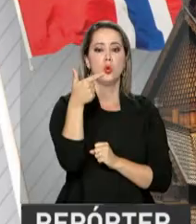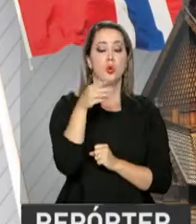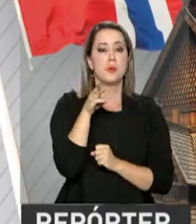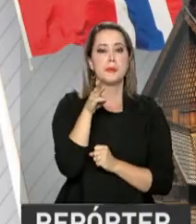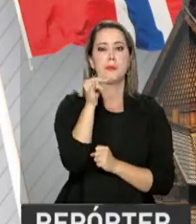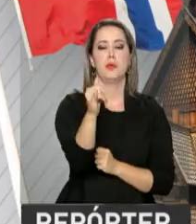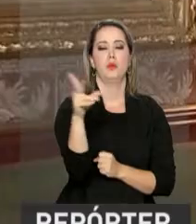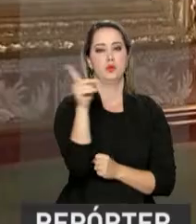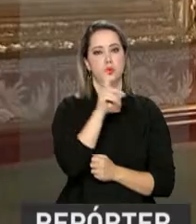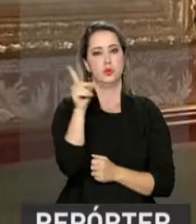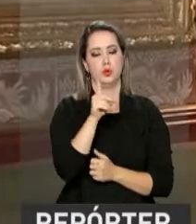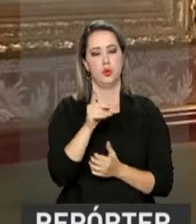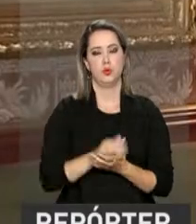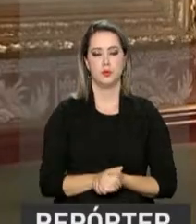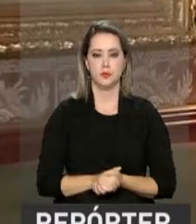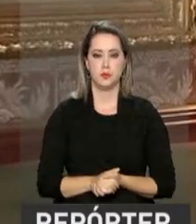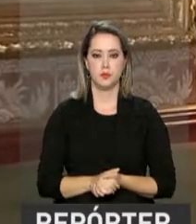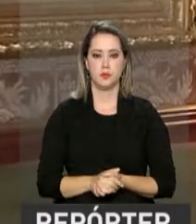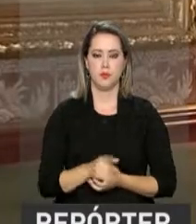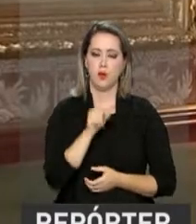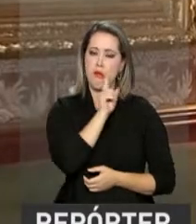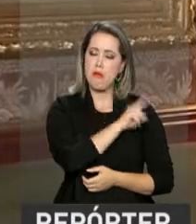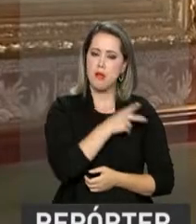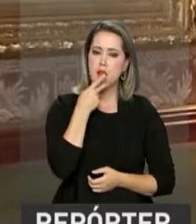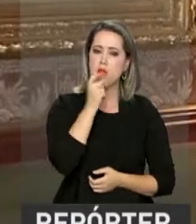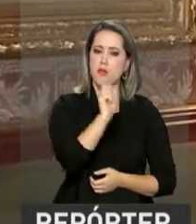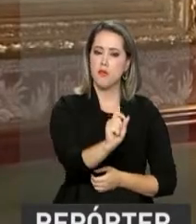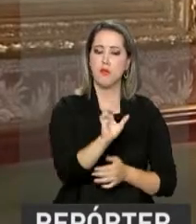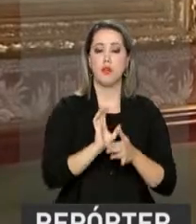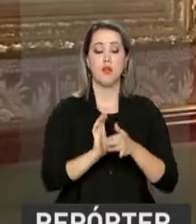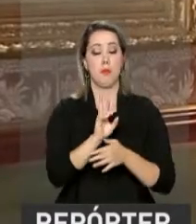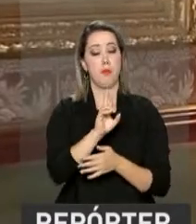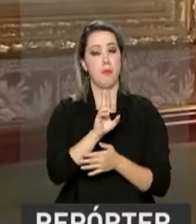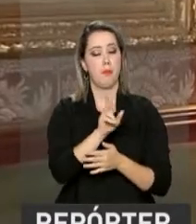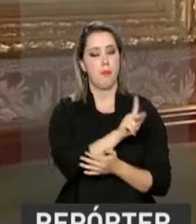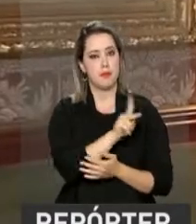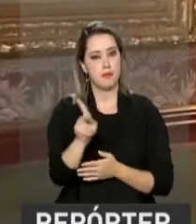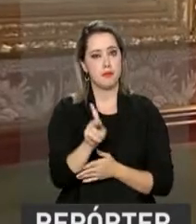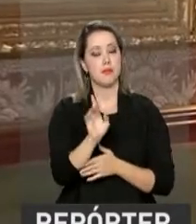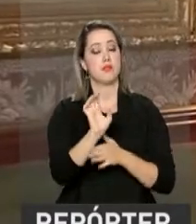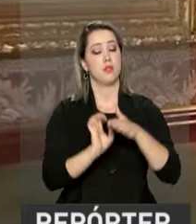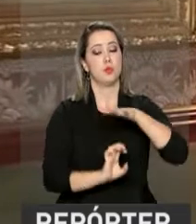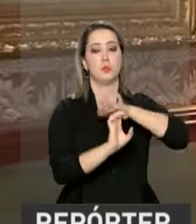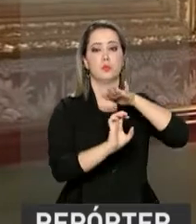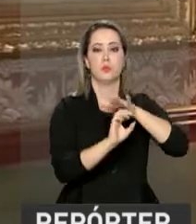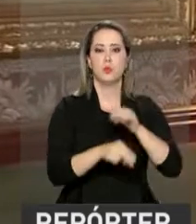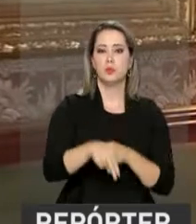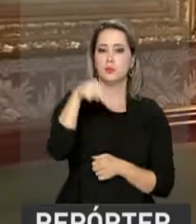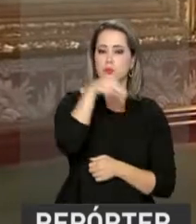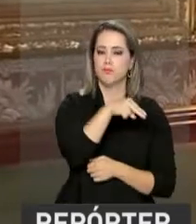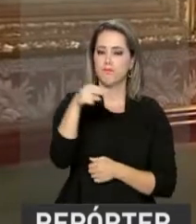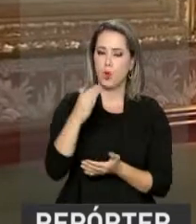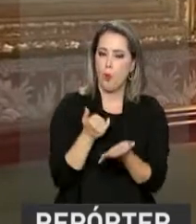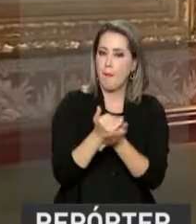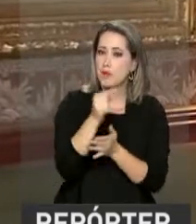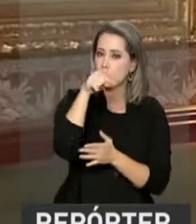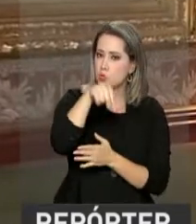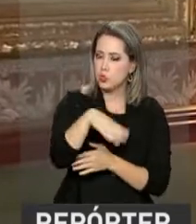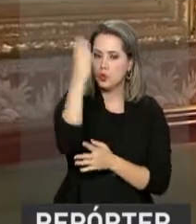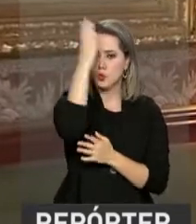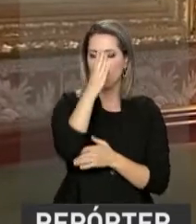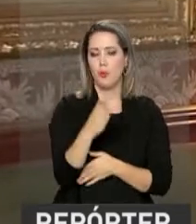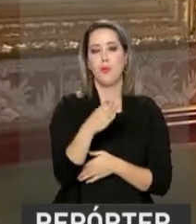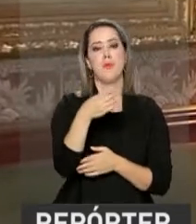investimentos para luísa araújo o presidente de uma empresa norueguesa que desde a década de 60 exerce no setor de petróleo